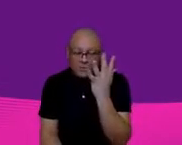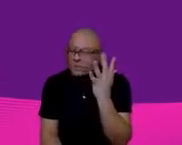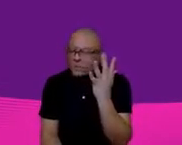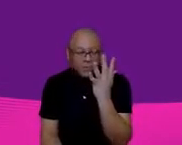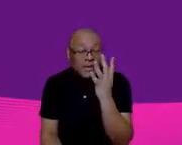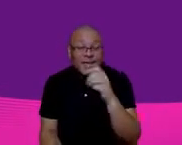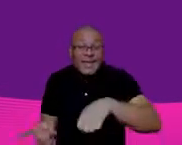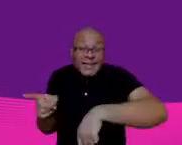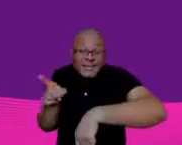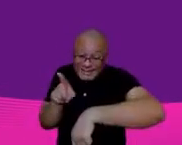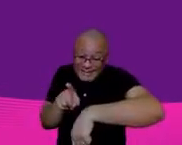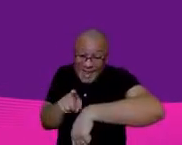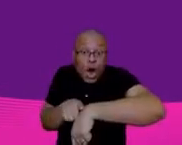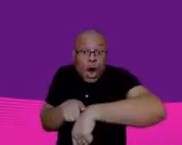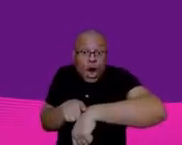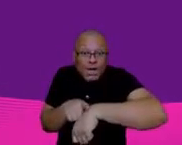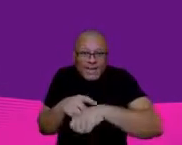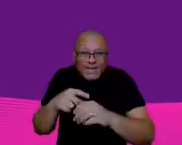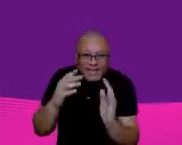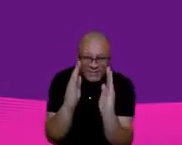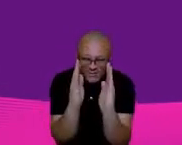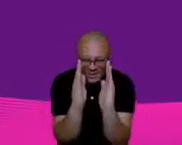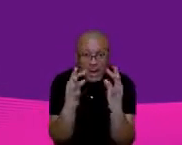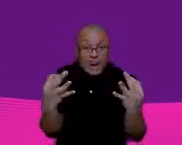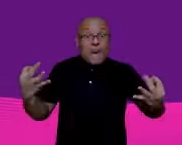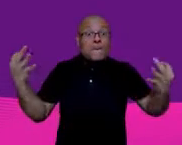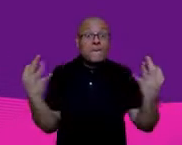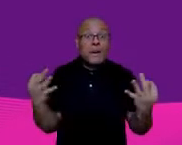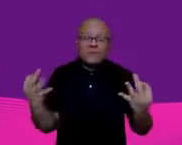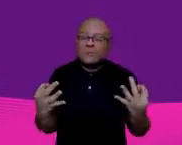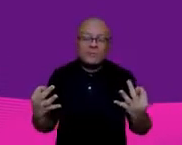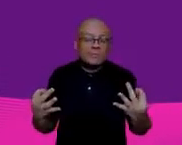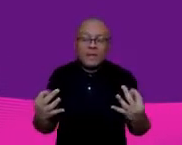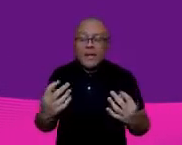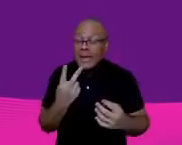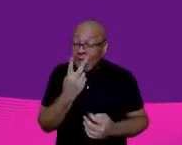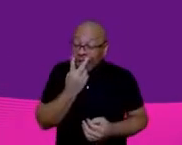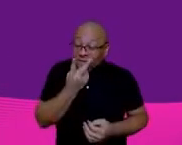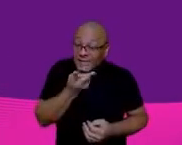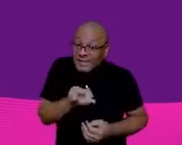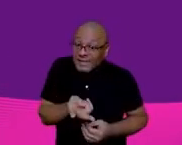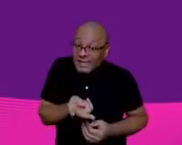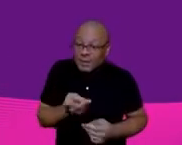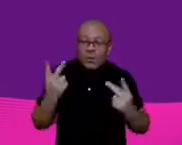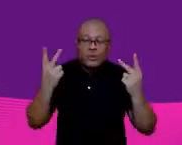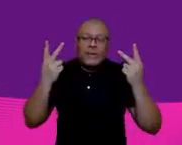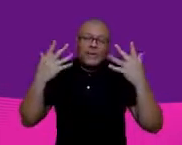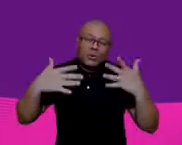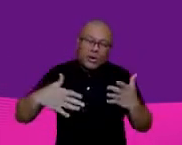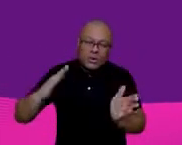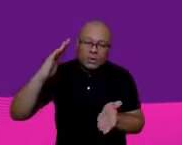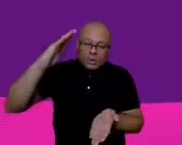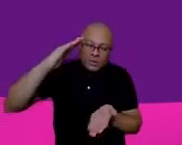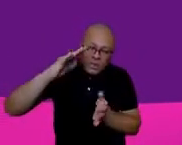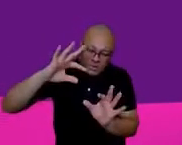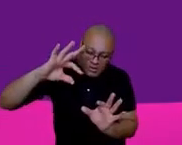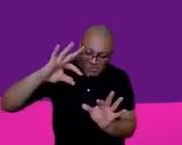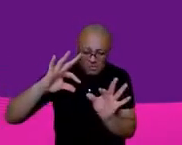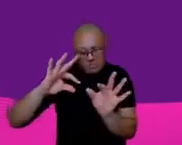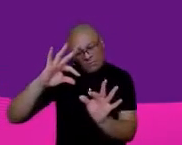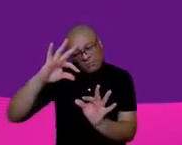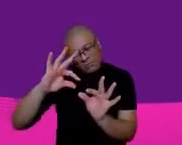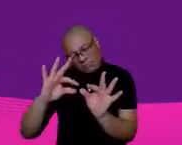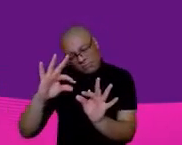gente não tem esse parâmetro perfeito. A gente se baseia naturalmente no tamanho dos fragmentos e nos parâmetros externos que eu